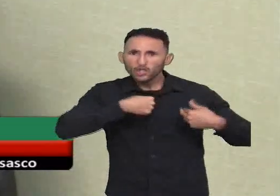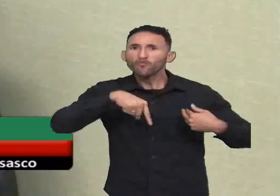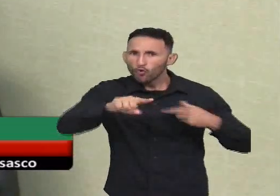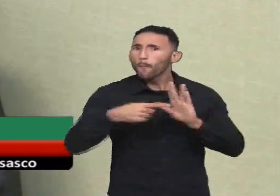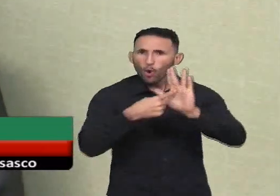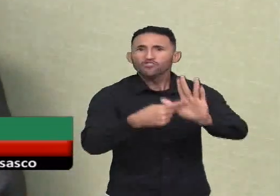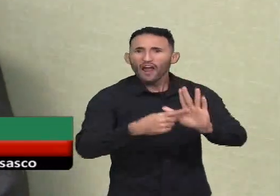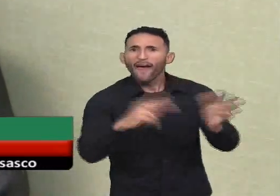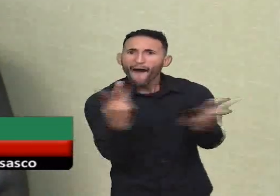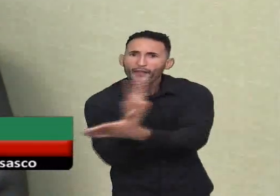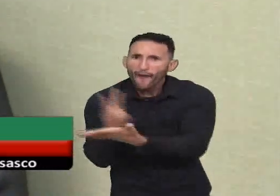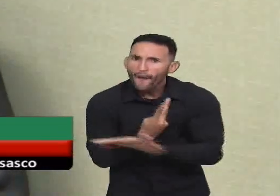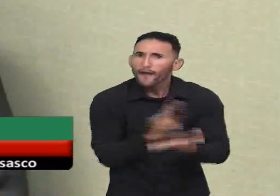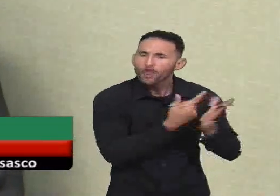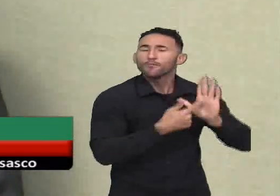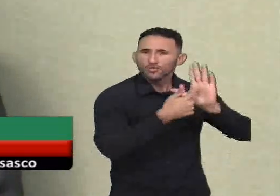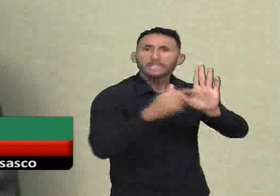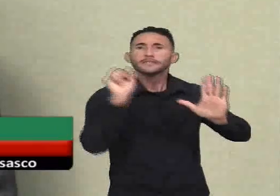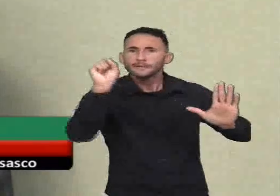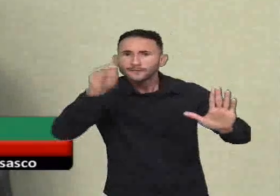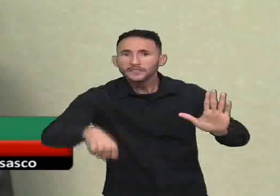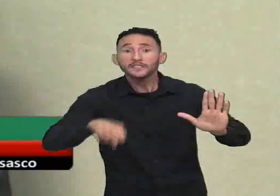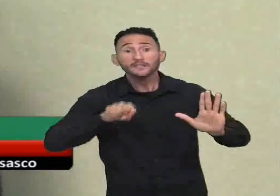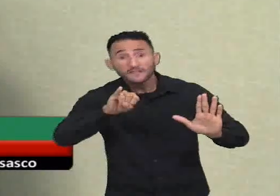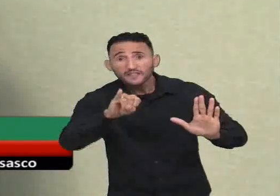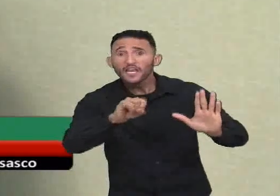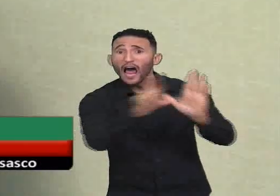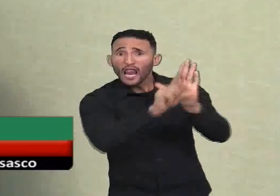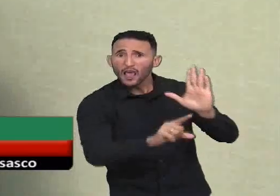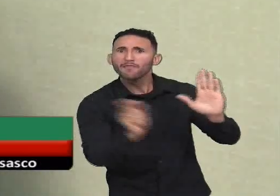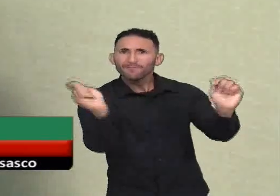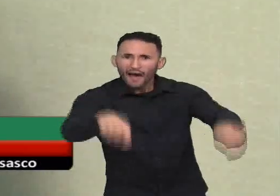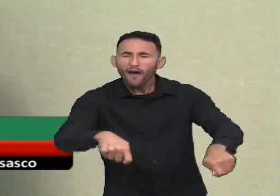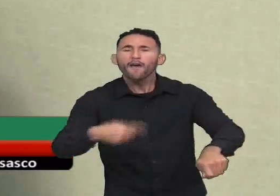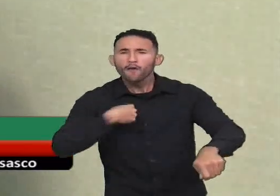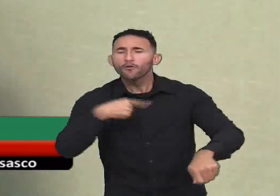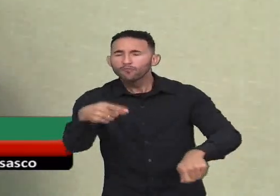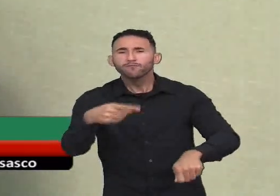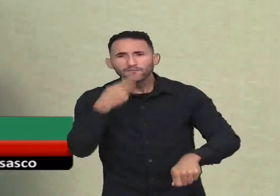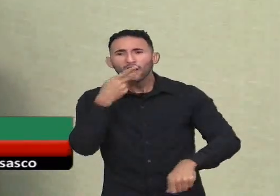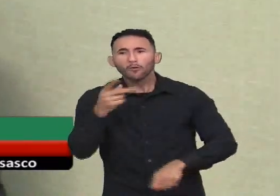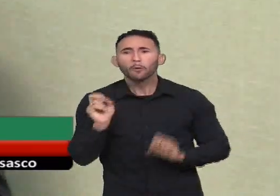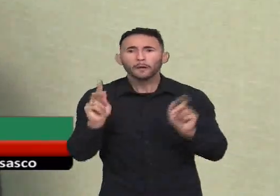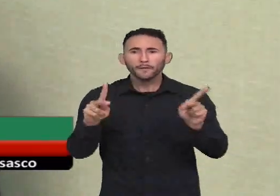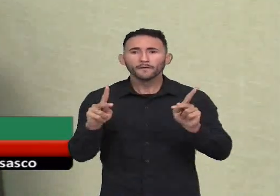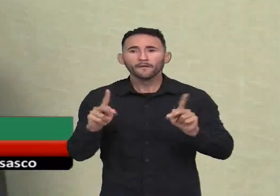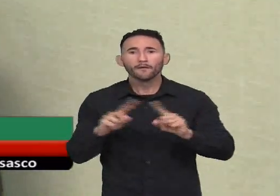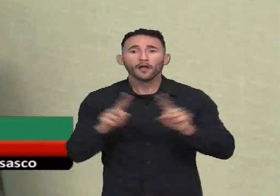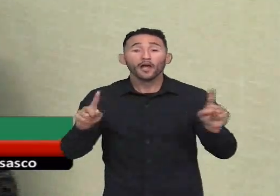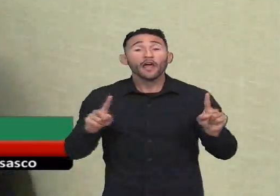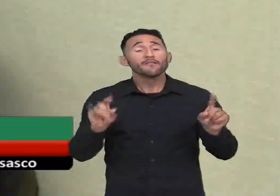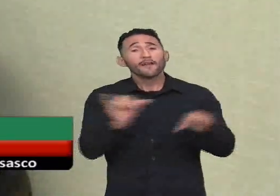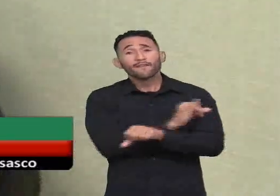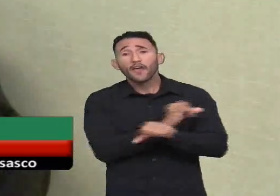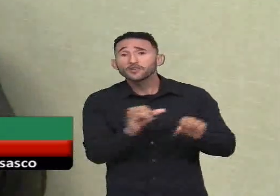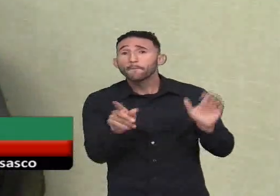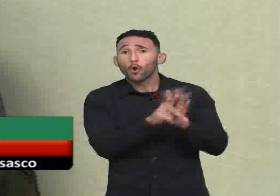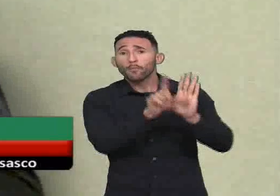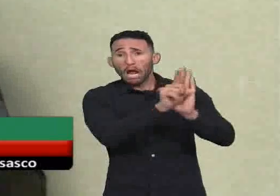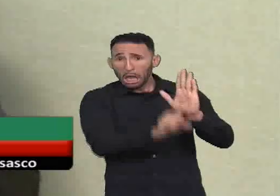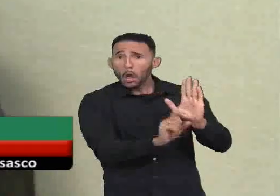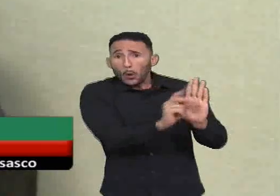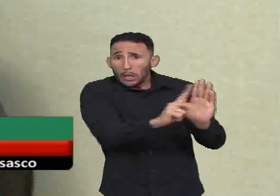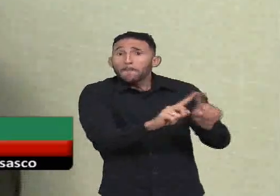os erros. Tá bom. Então, se isso é permitido, como eu falei, é permitido. Instrumento legal, mas é